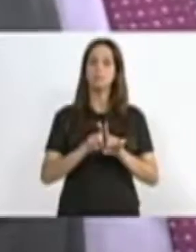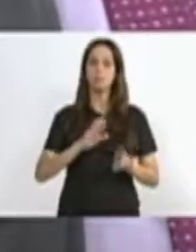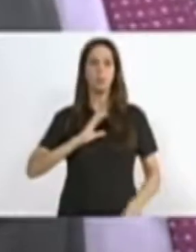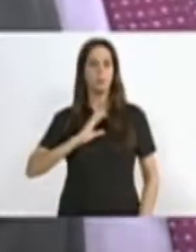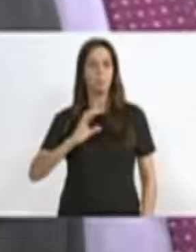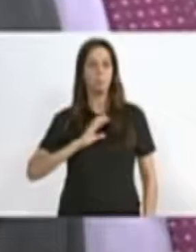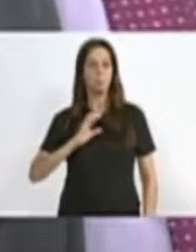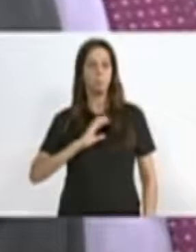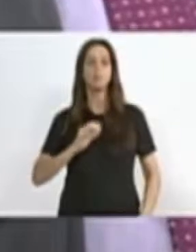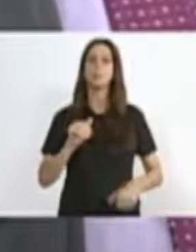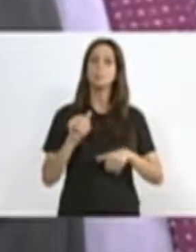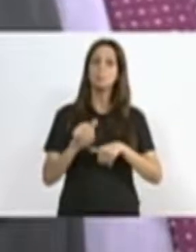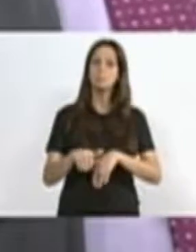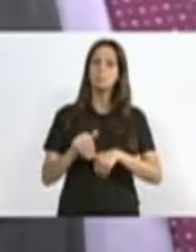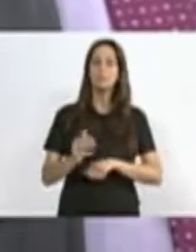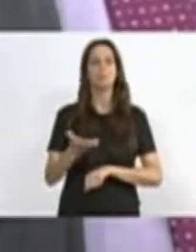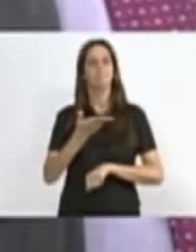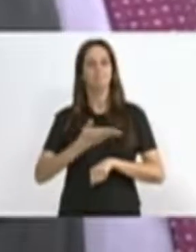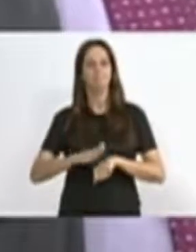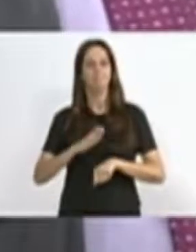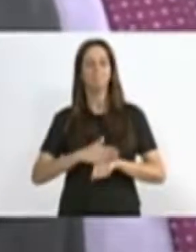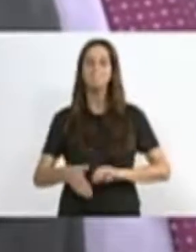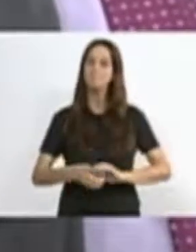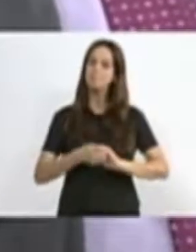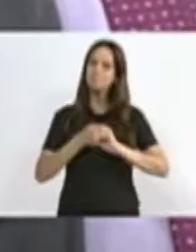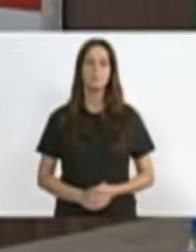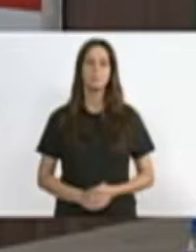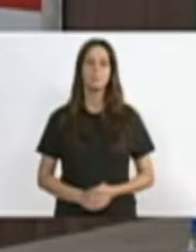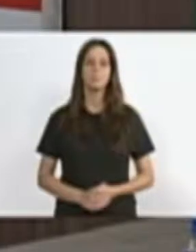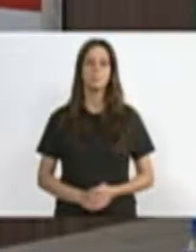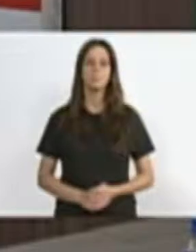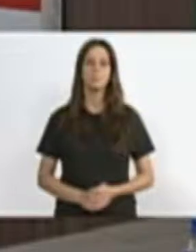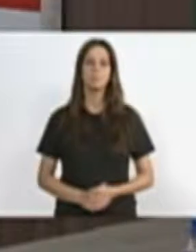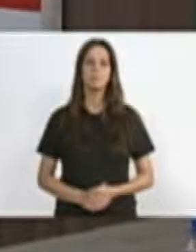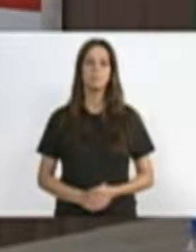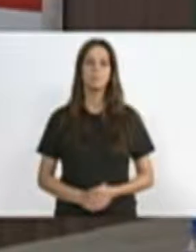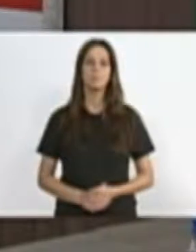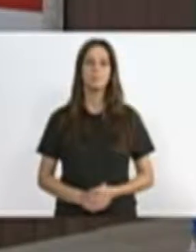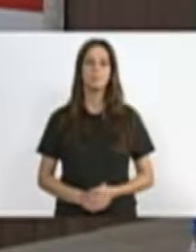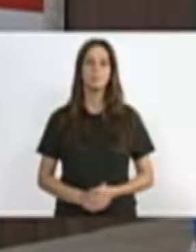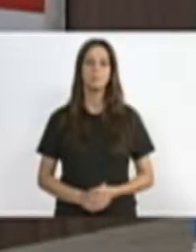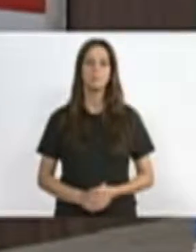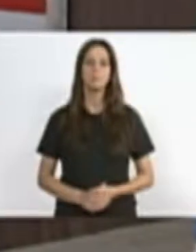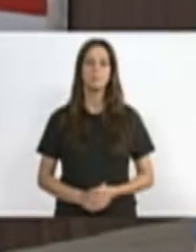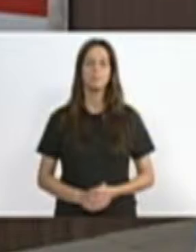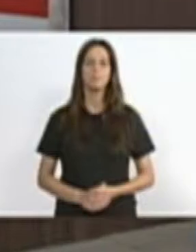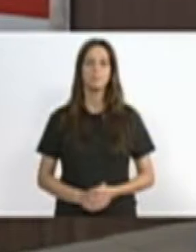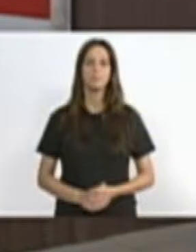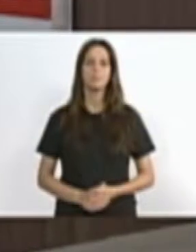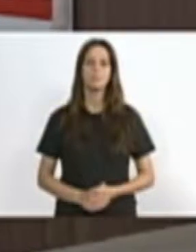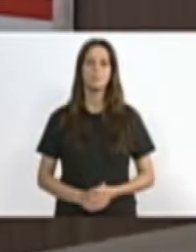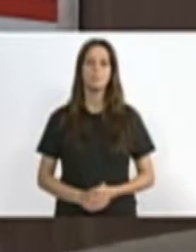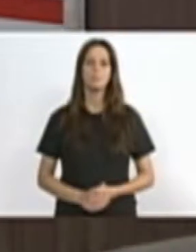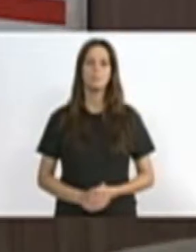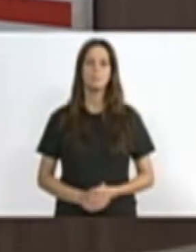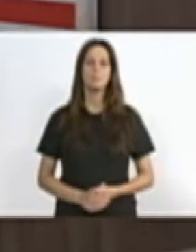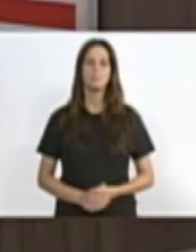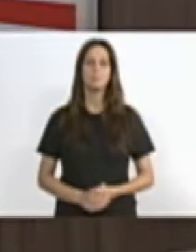cidade. Saletes Bardelatti, presidente da Aconseg Blumenau, foi quem recebeu a primeira